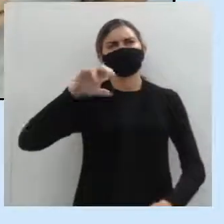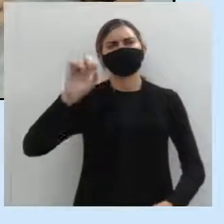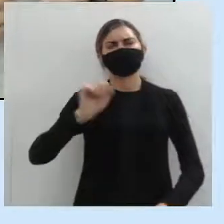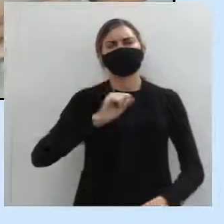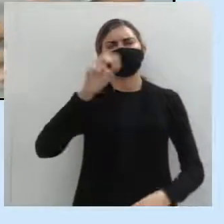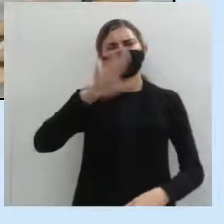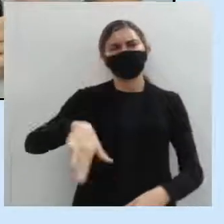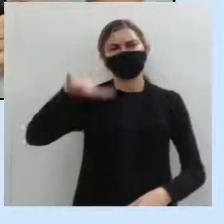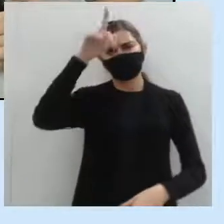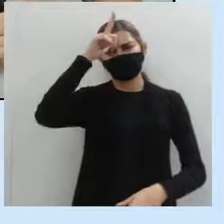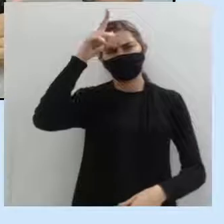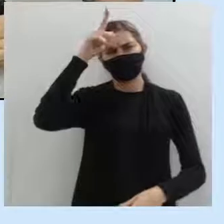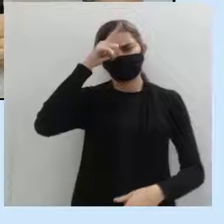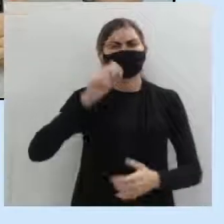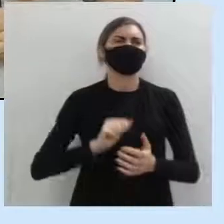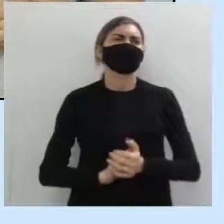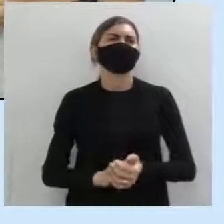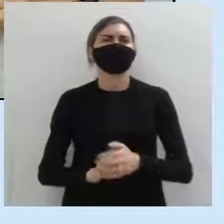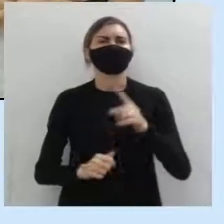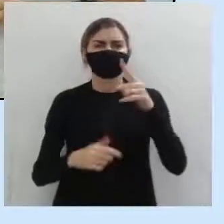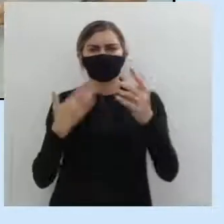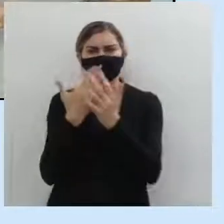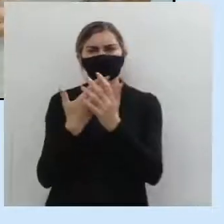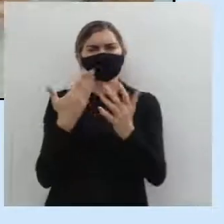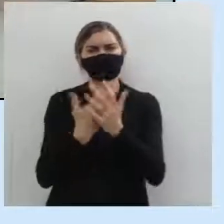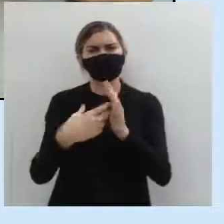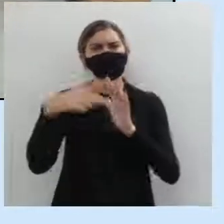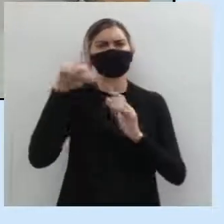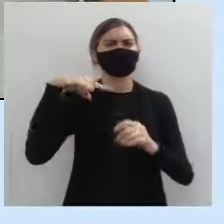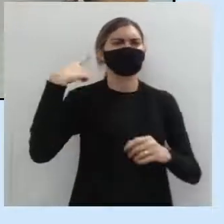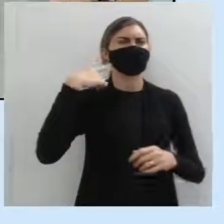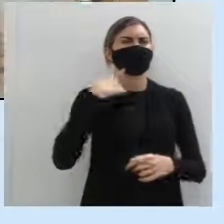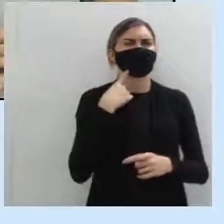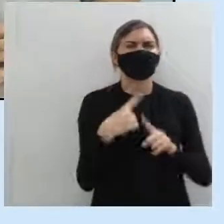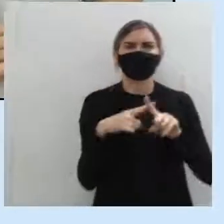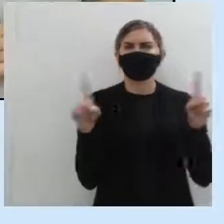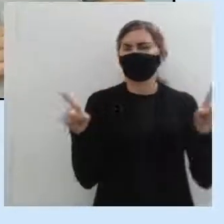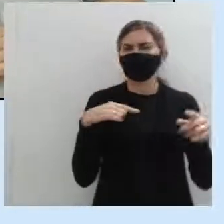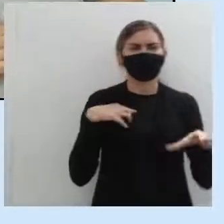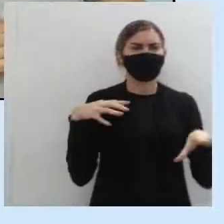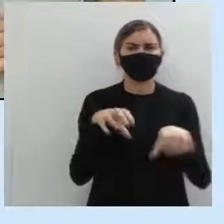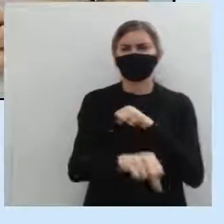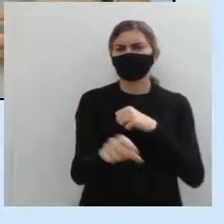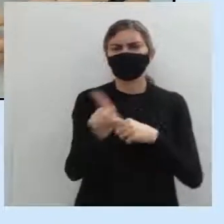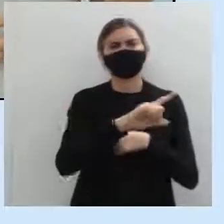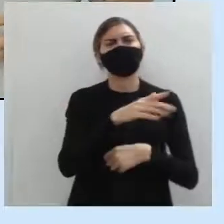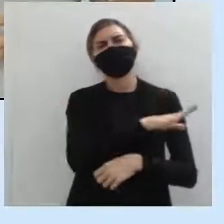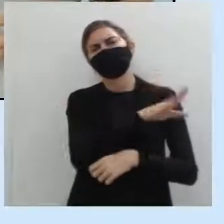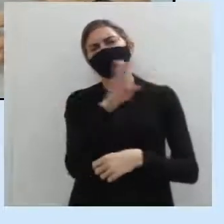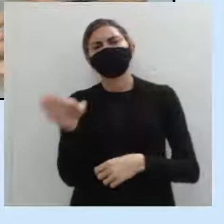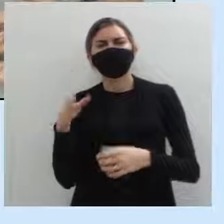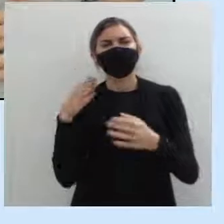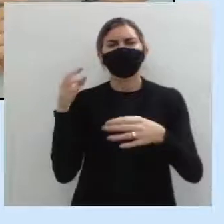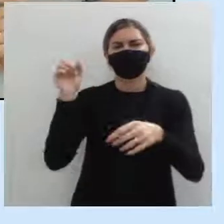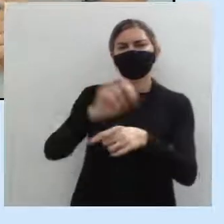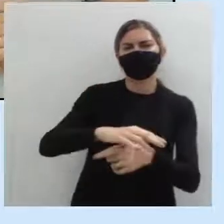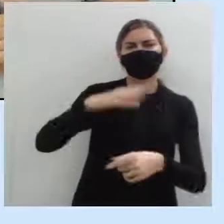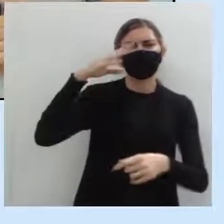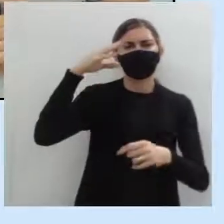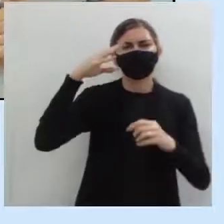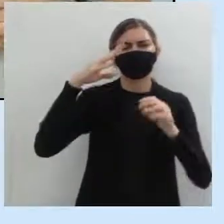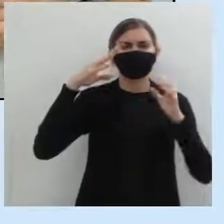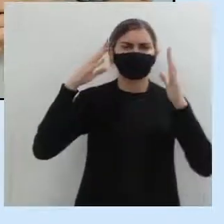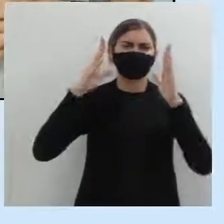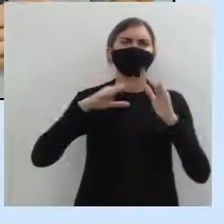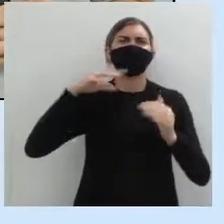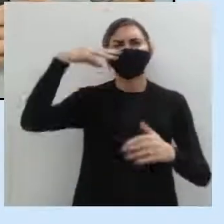atual região da Alemanha, estudou direito, mas não chega a concluir, vai entrar no mosteiro e se